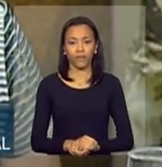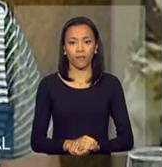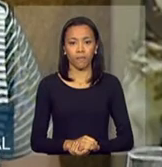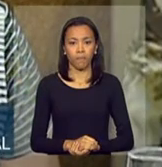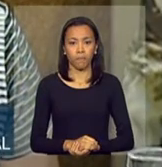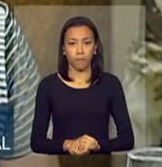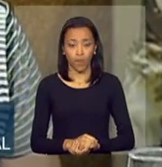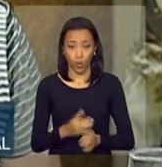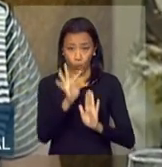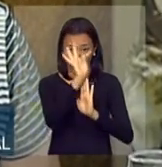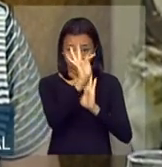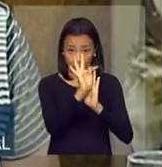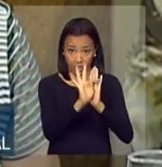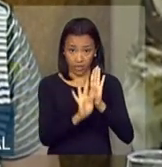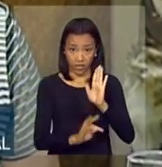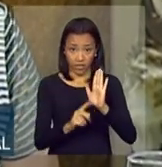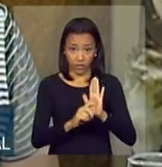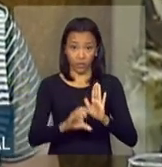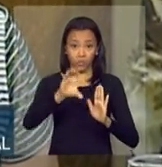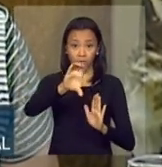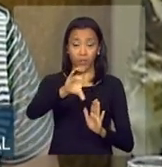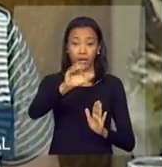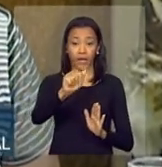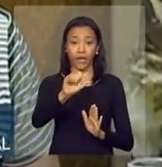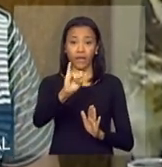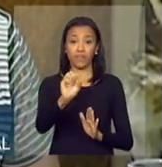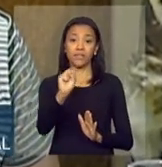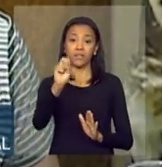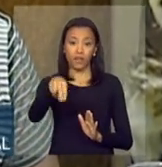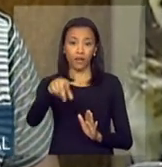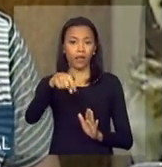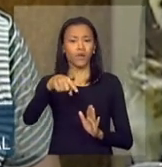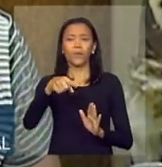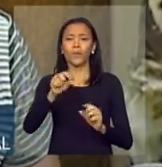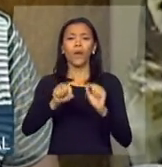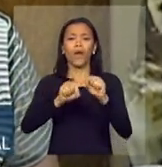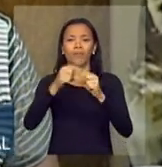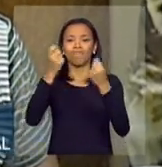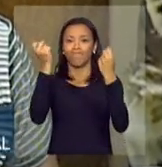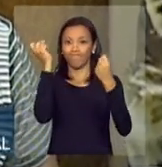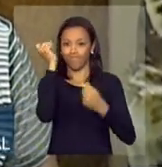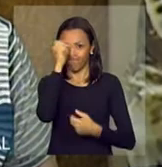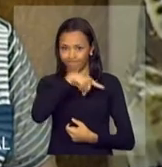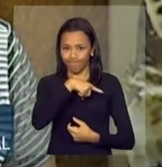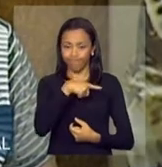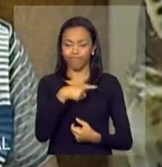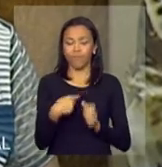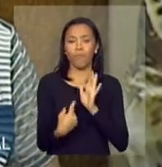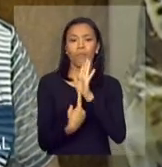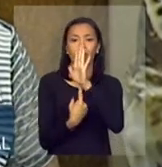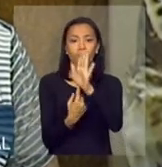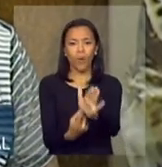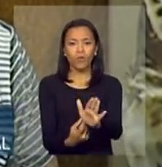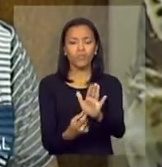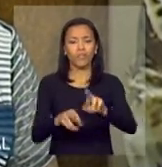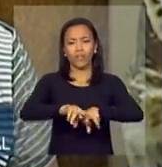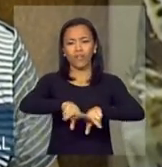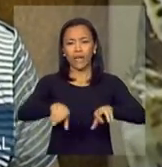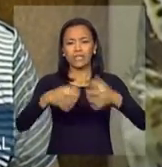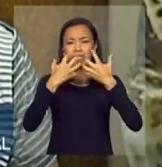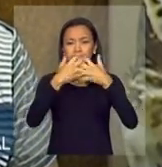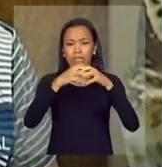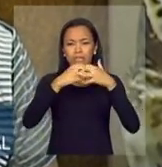O texto da CAISAM sobre o CISAM é problematizador. E ele traz uma série de reflexões